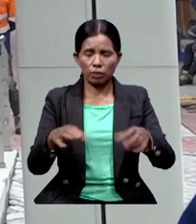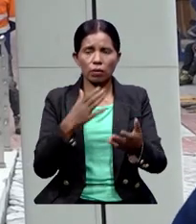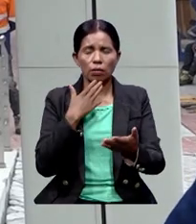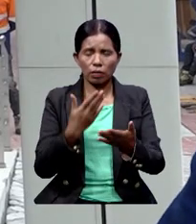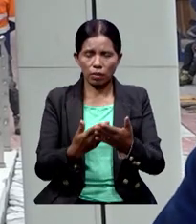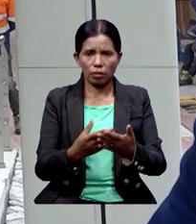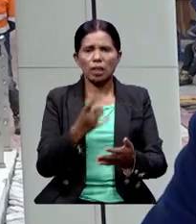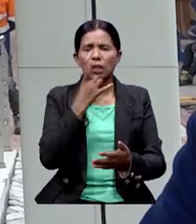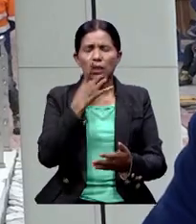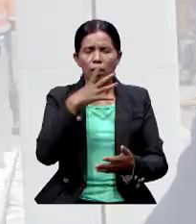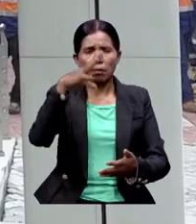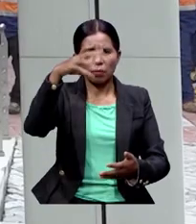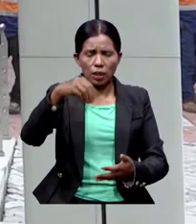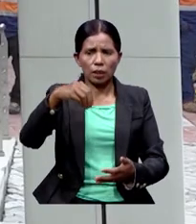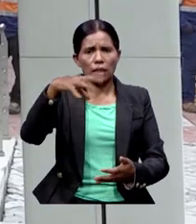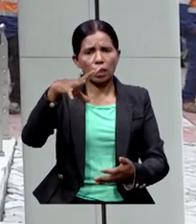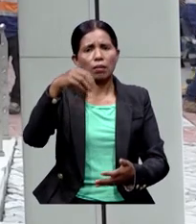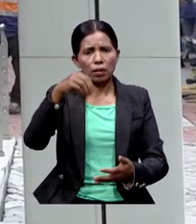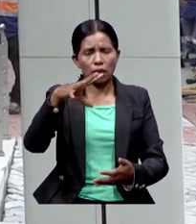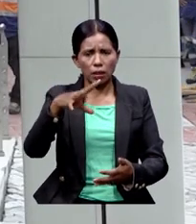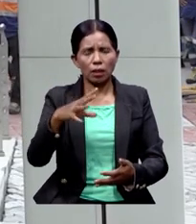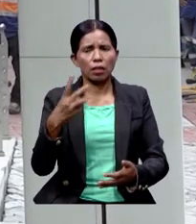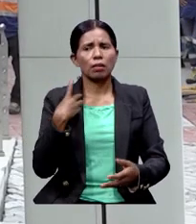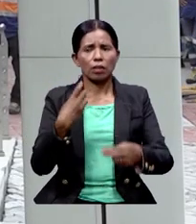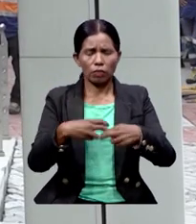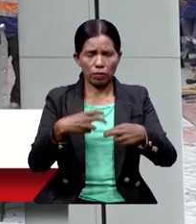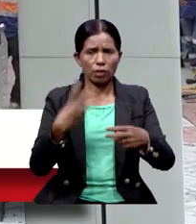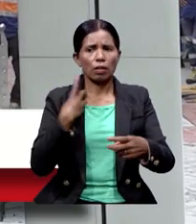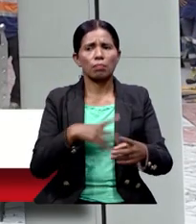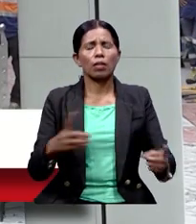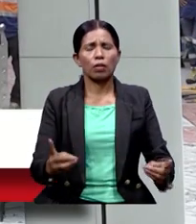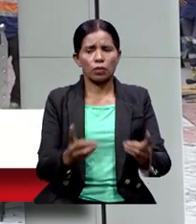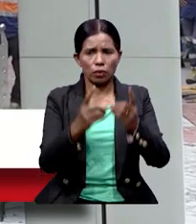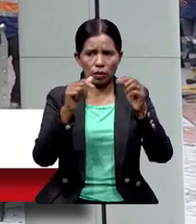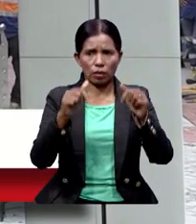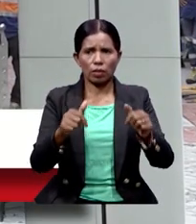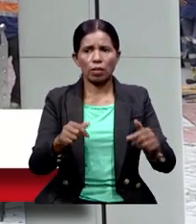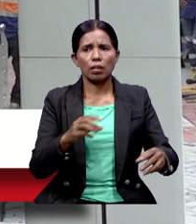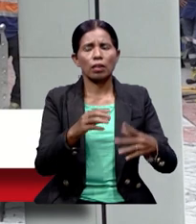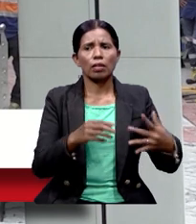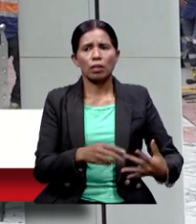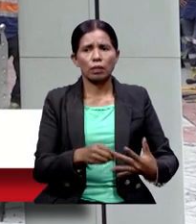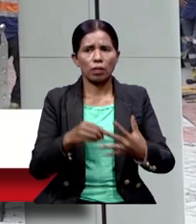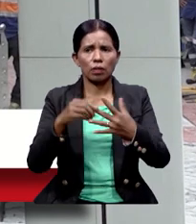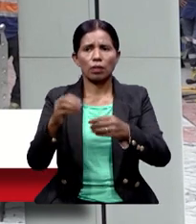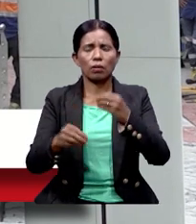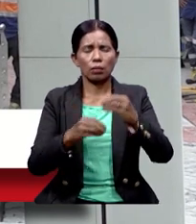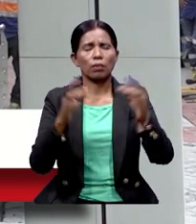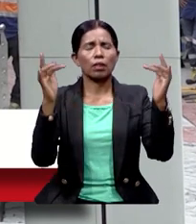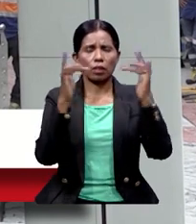antau sistema mos be avaria. Dificuldades ti bemba kami enfrenta durante hene liliu magba iha koneksau